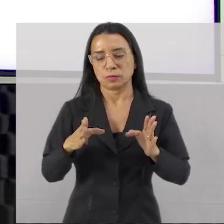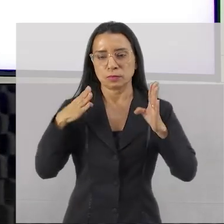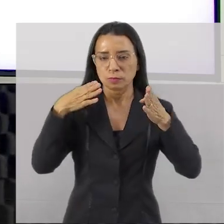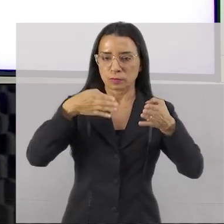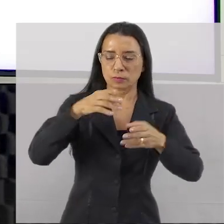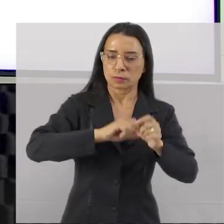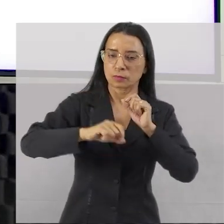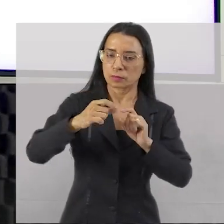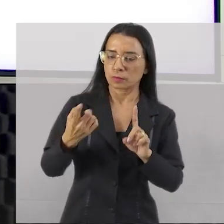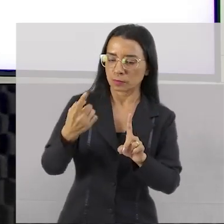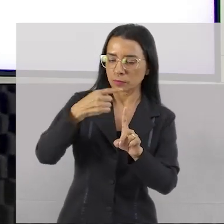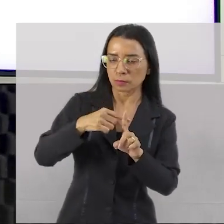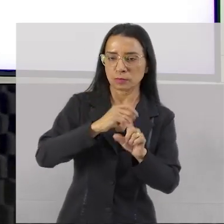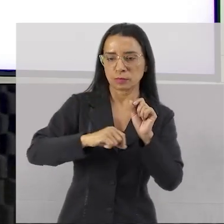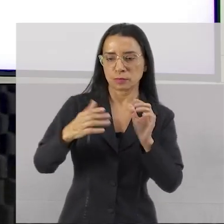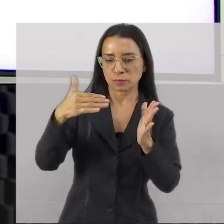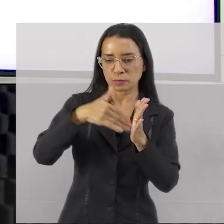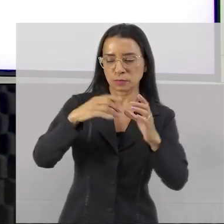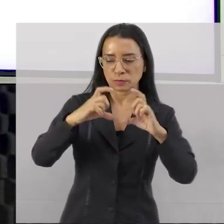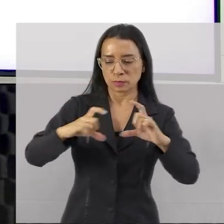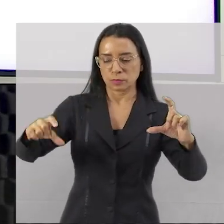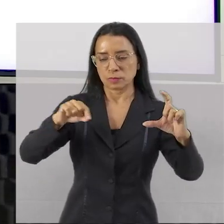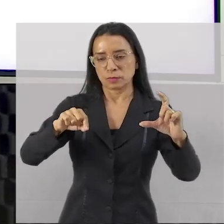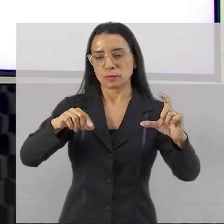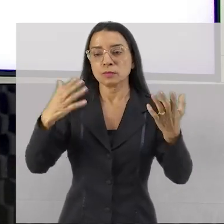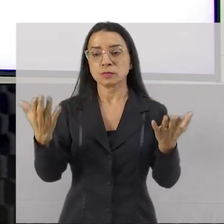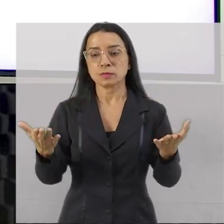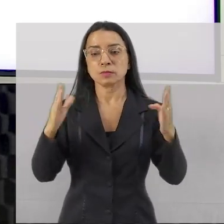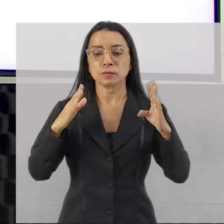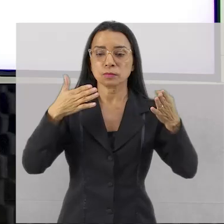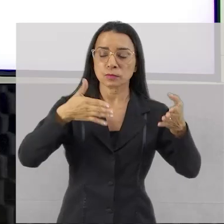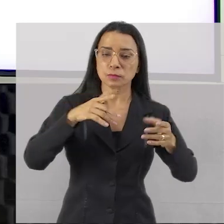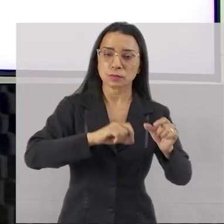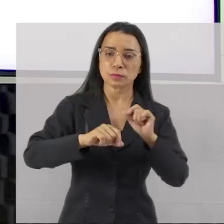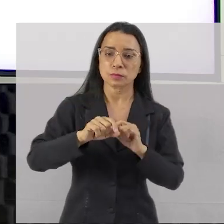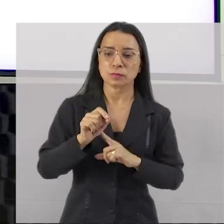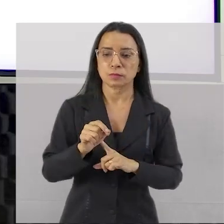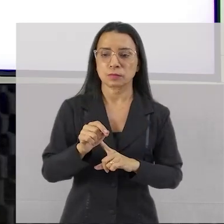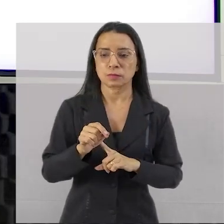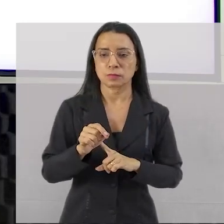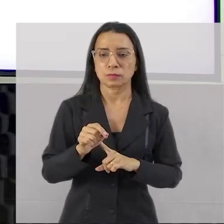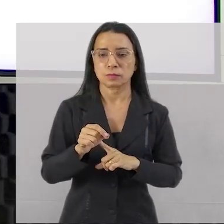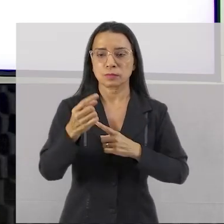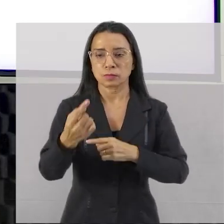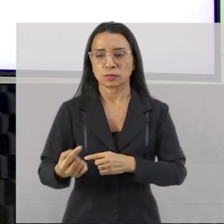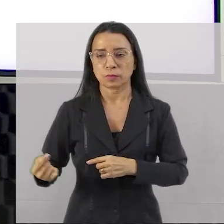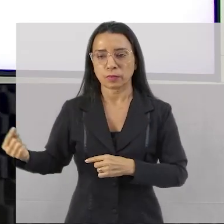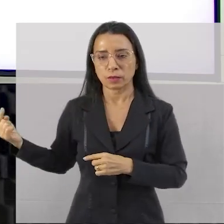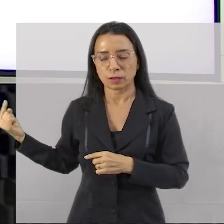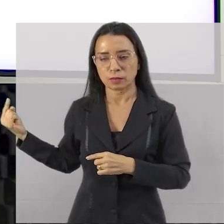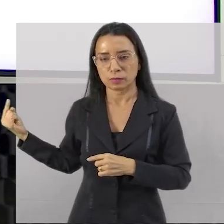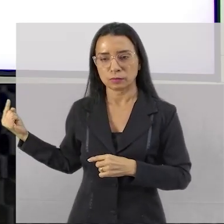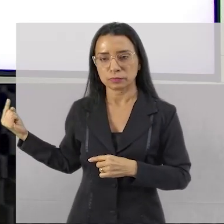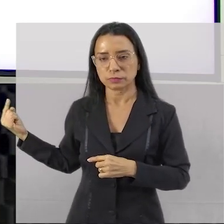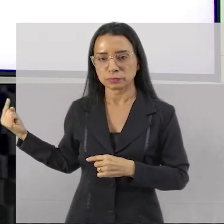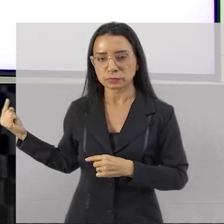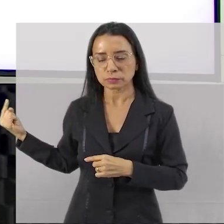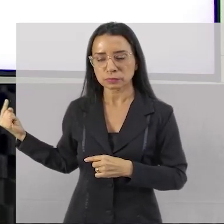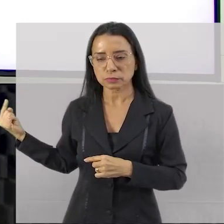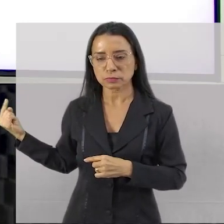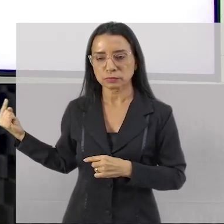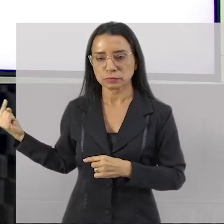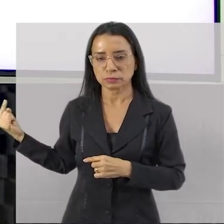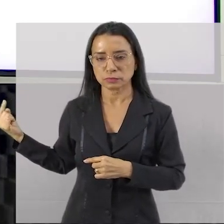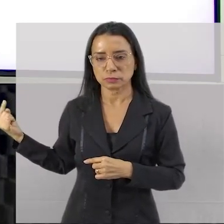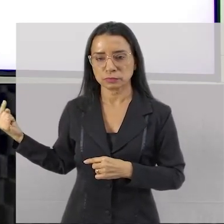perspectiva positiva ali no último período. Qual foi a perspectiva positiva? Dessa forma, os indivíduos utilizaram a literatura como fonte